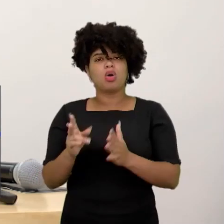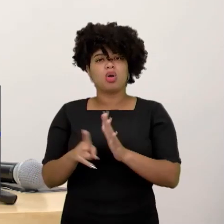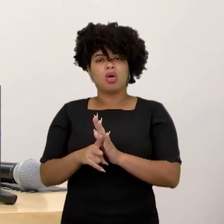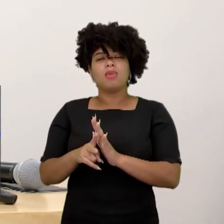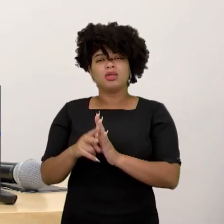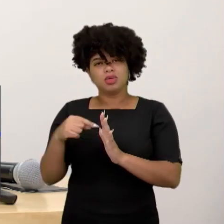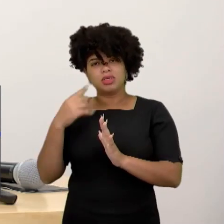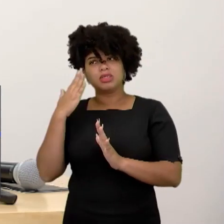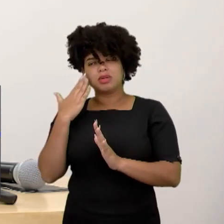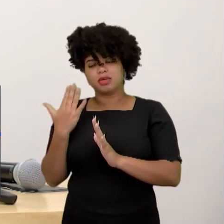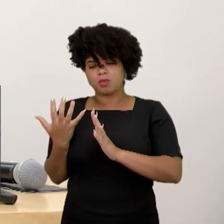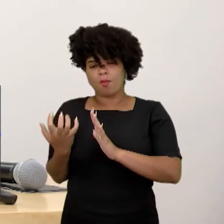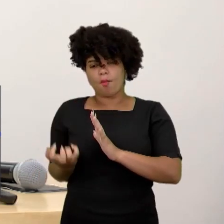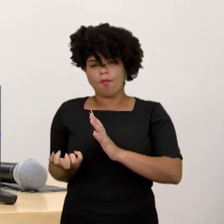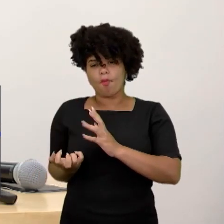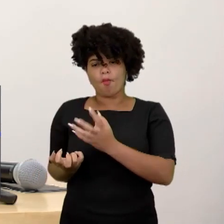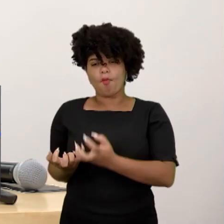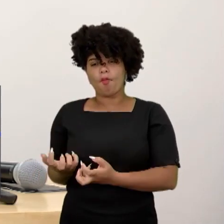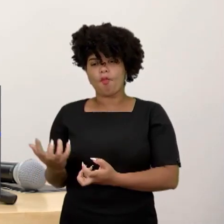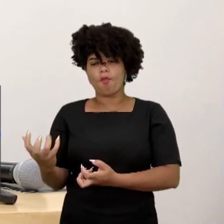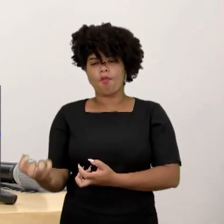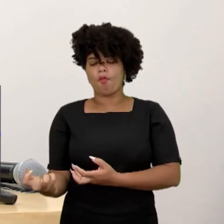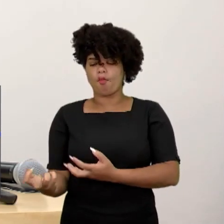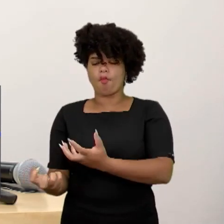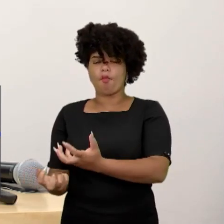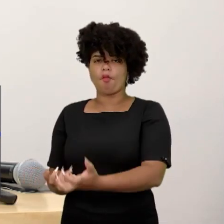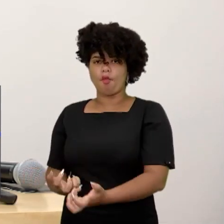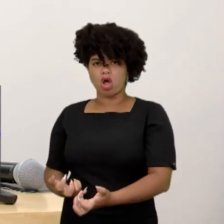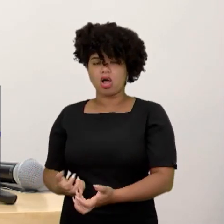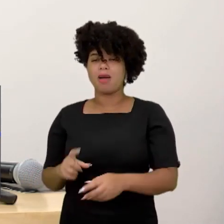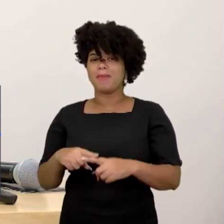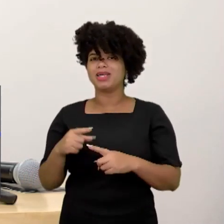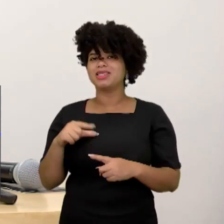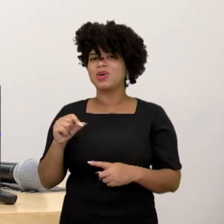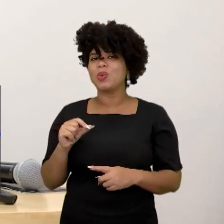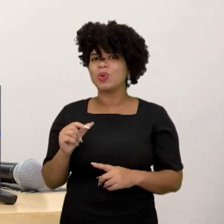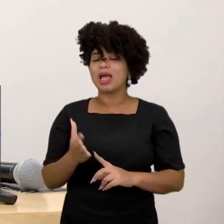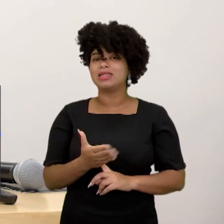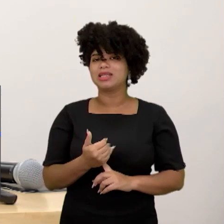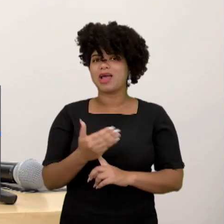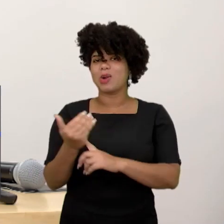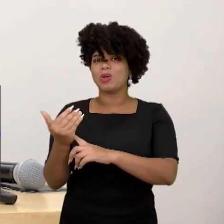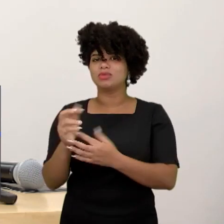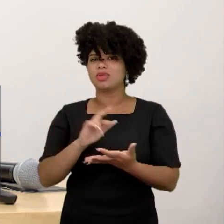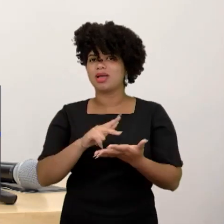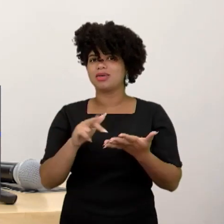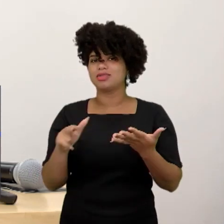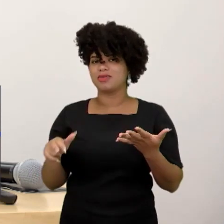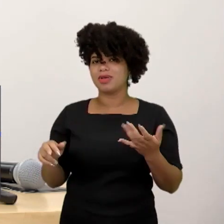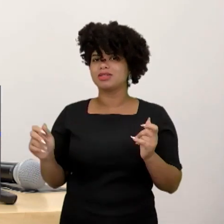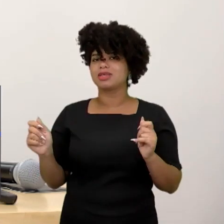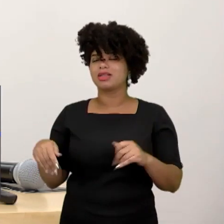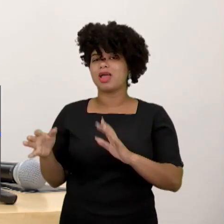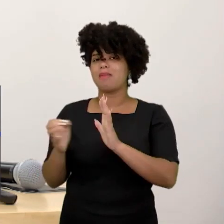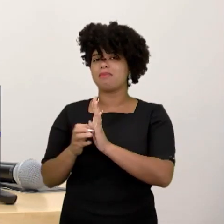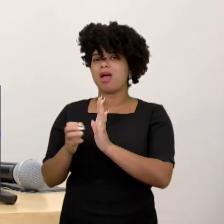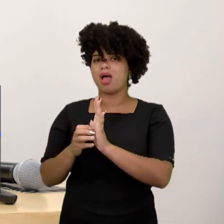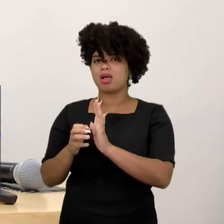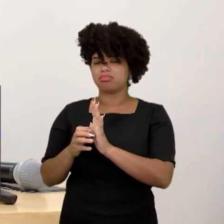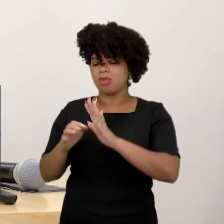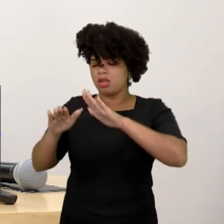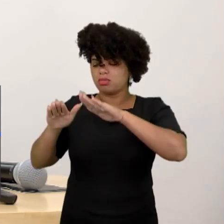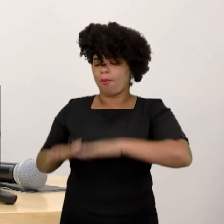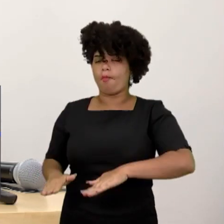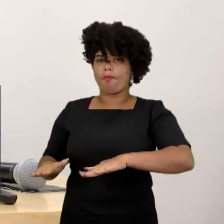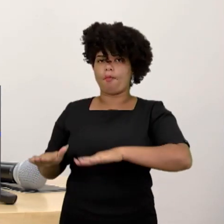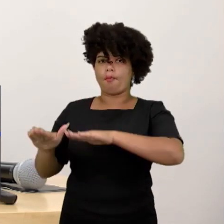sugando muitos nutrientes da terra, mas hoje nós temos altas tecnologias aí que podem, né, reduzir a compactação